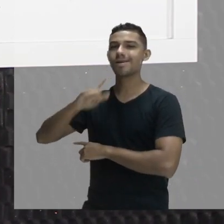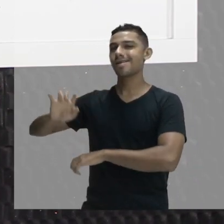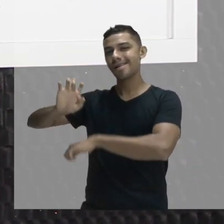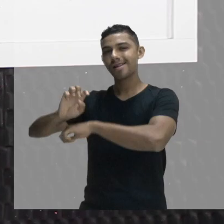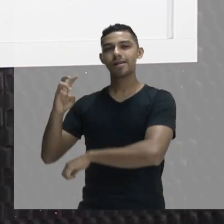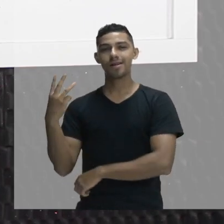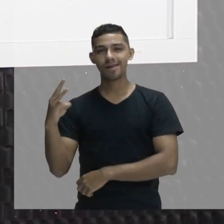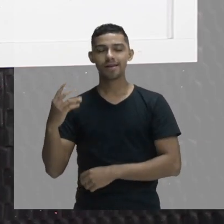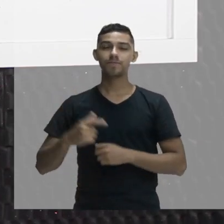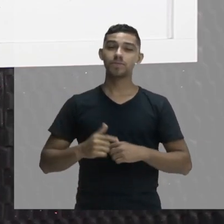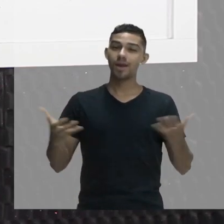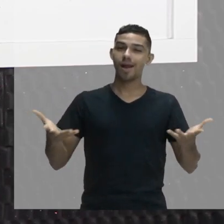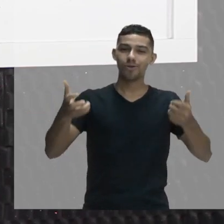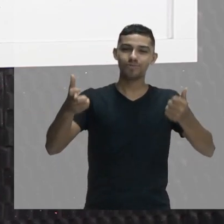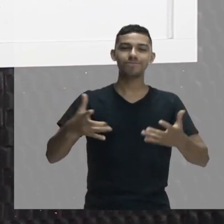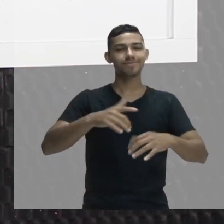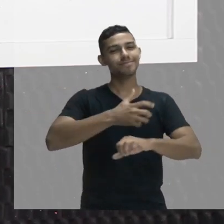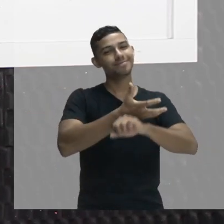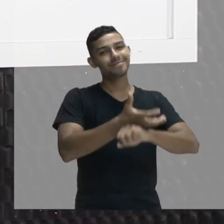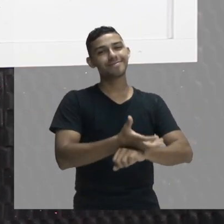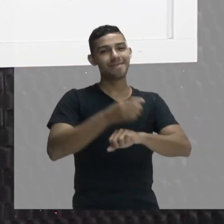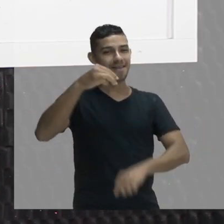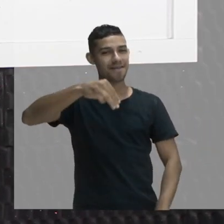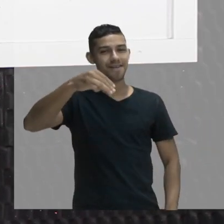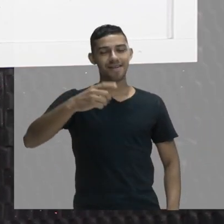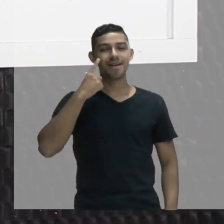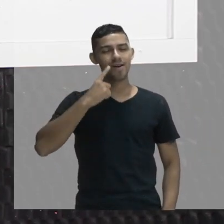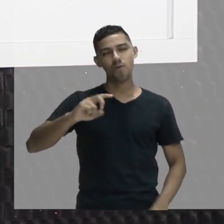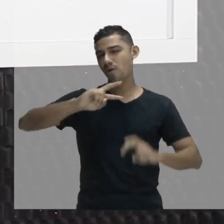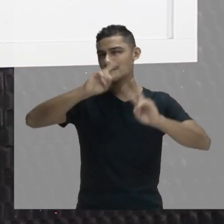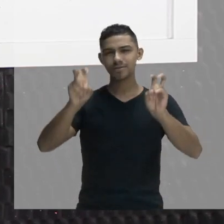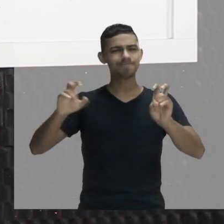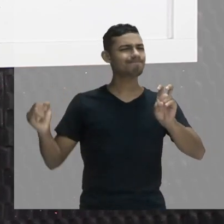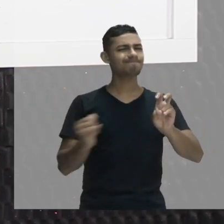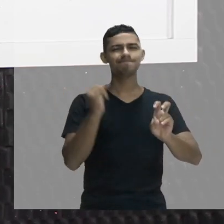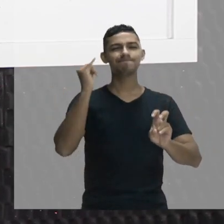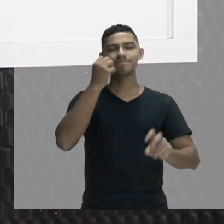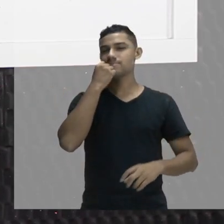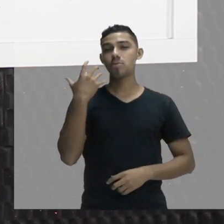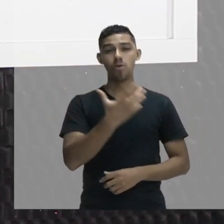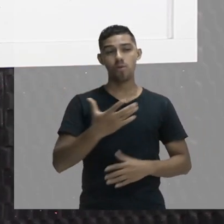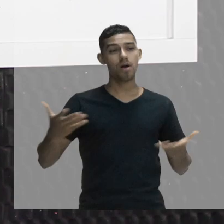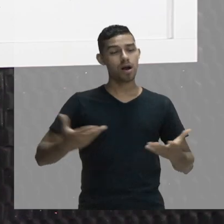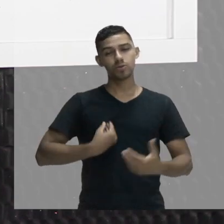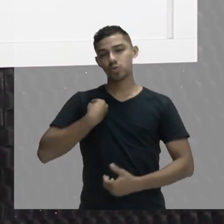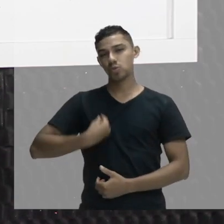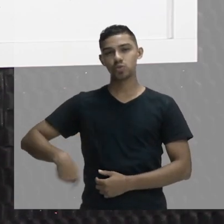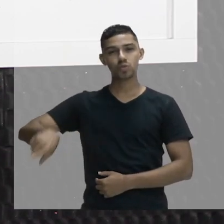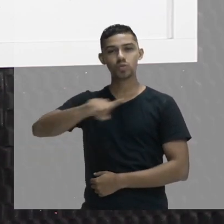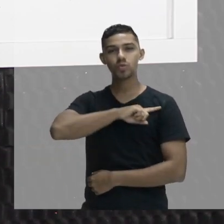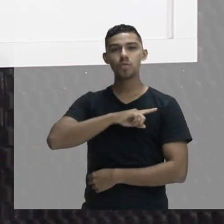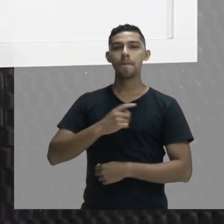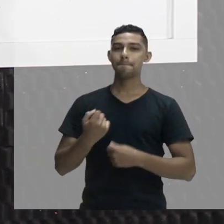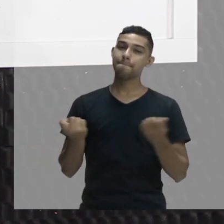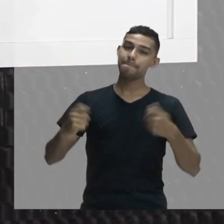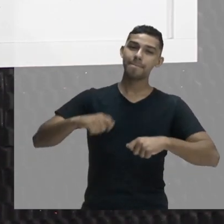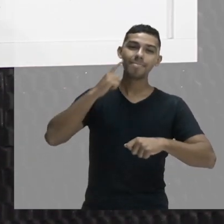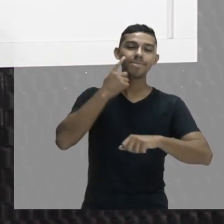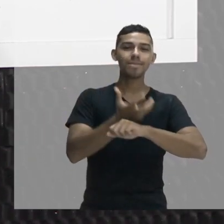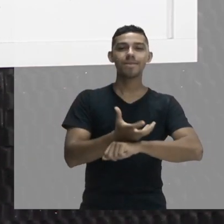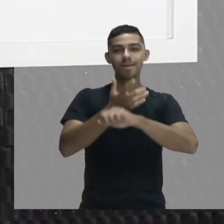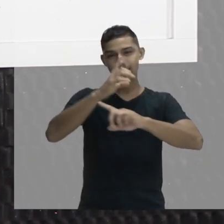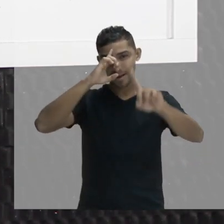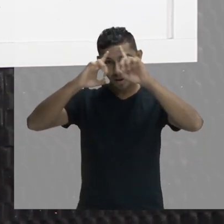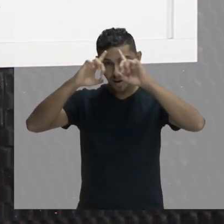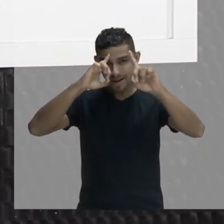pouquinho de matemática com vocês, um assunto bastante importante, tá? Que está aí na nossa vida, né? Matemática está na